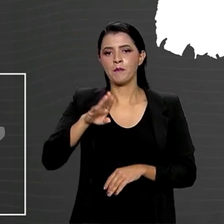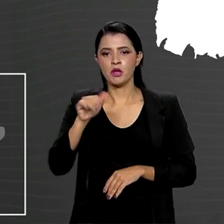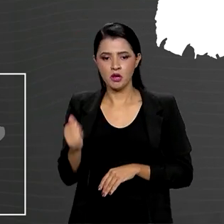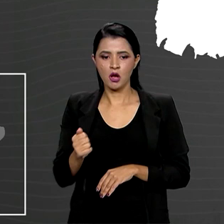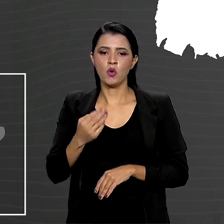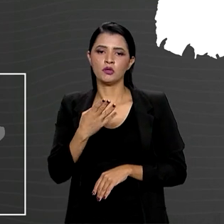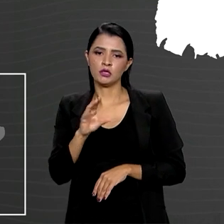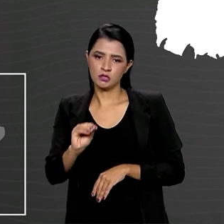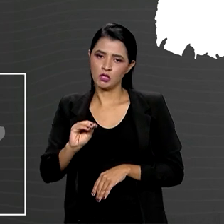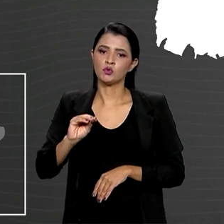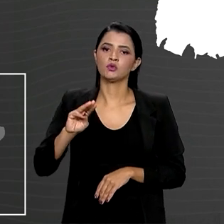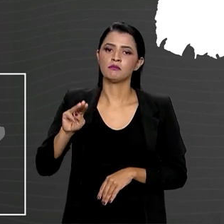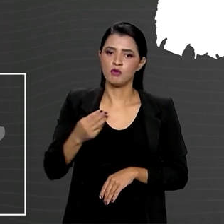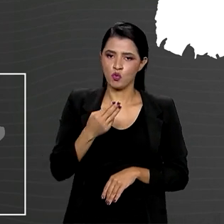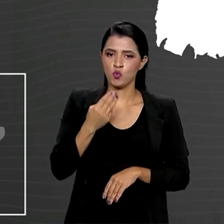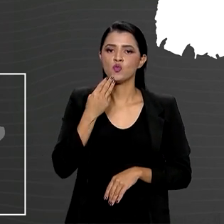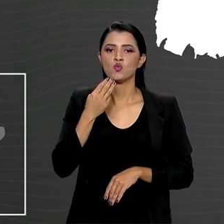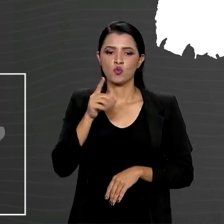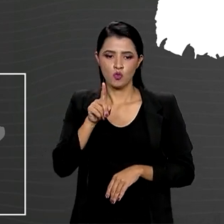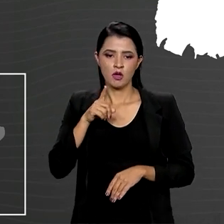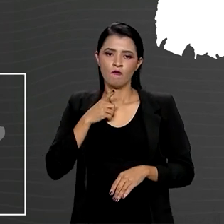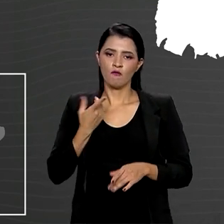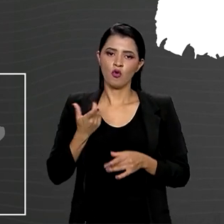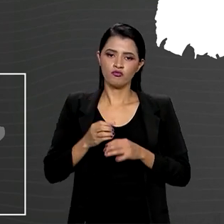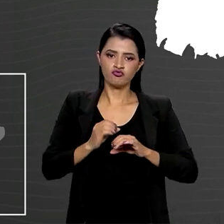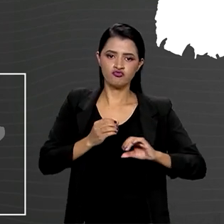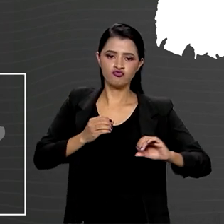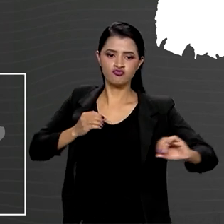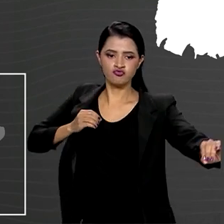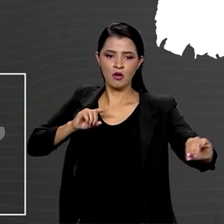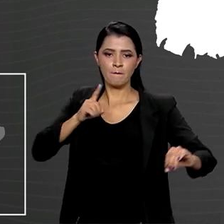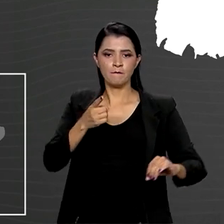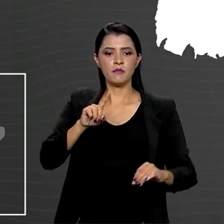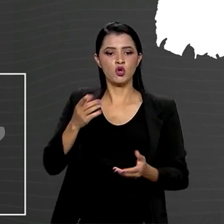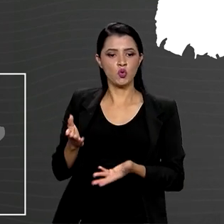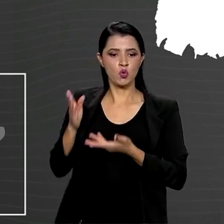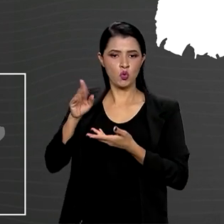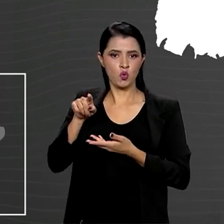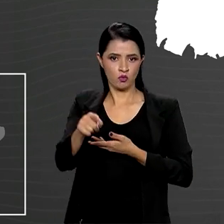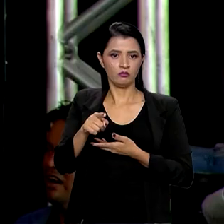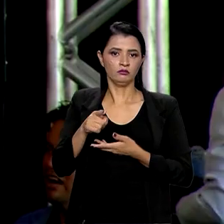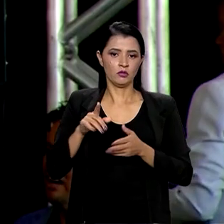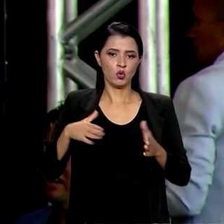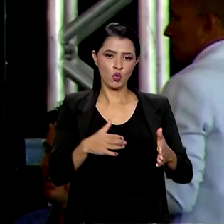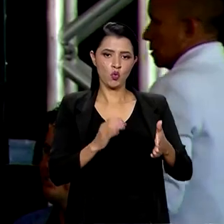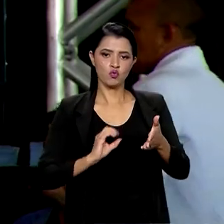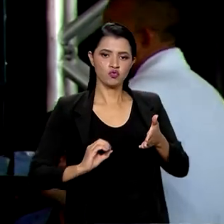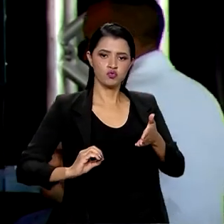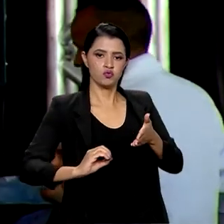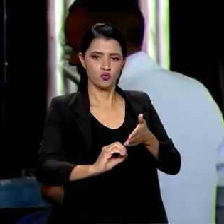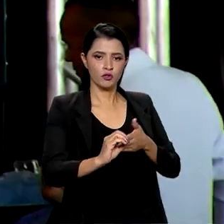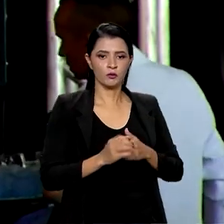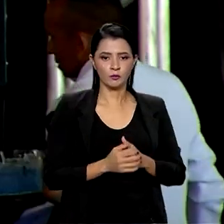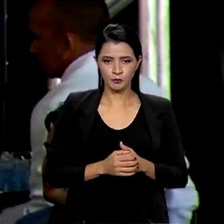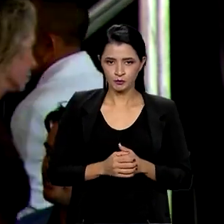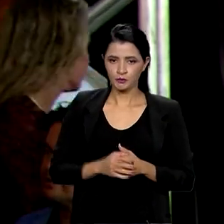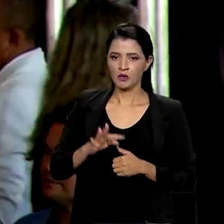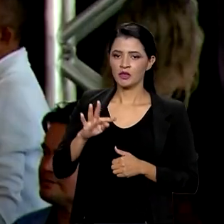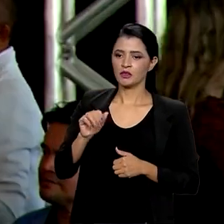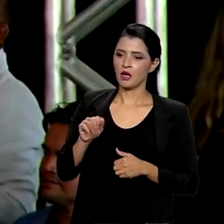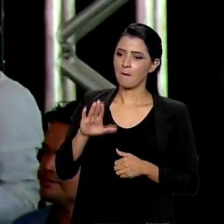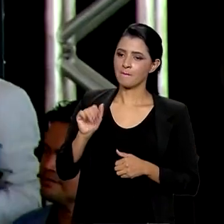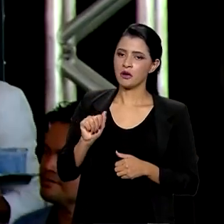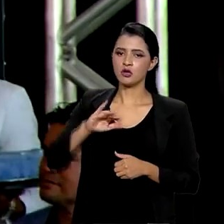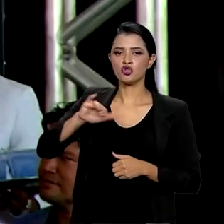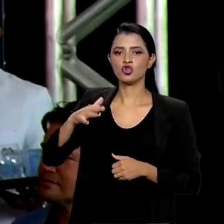R$1,3 bilhão, foram instalados 1.100 quilômetros de cabo de fibra ótica no leito dos rios. No Tapajós, a partir de